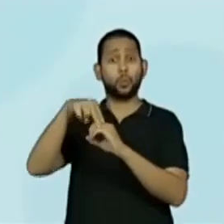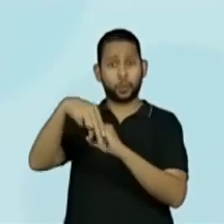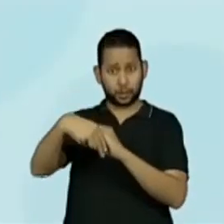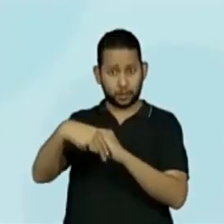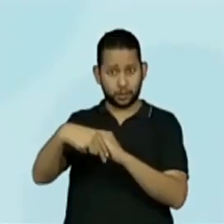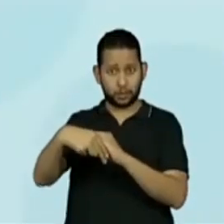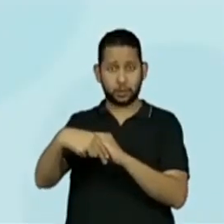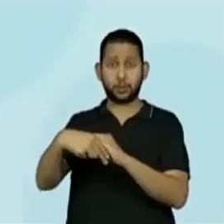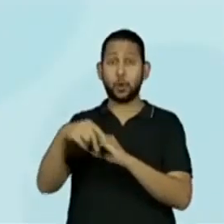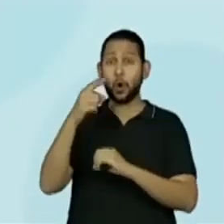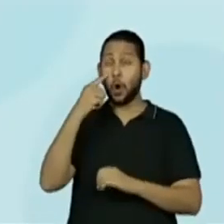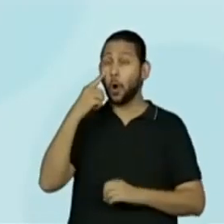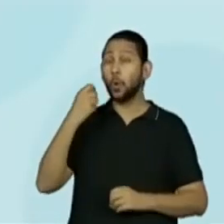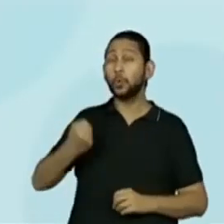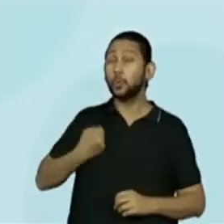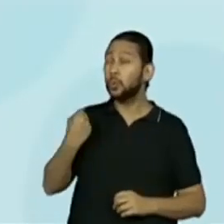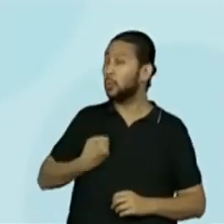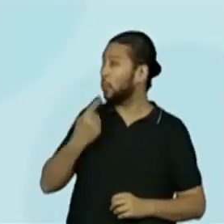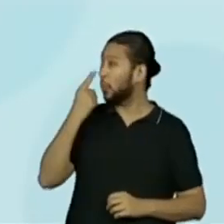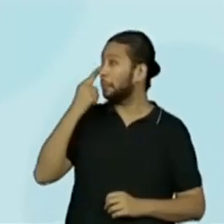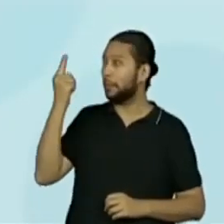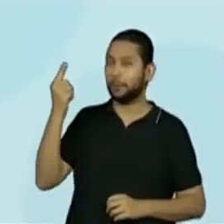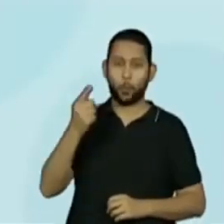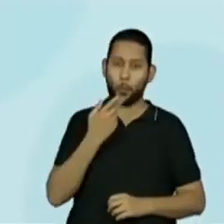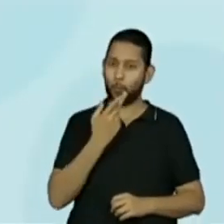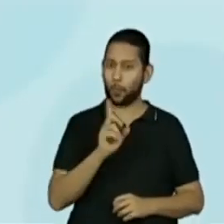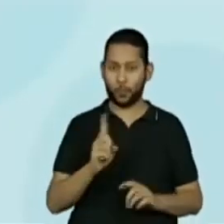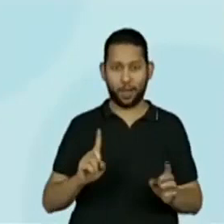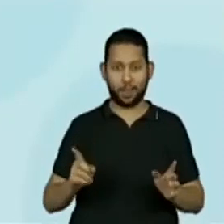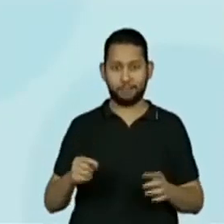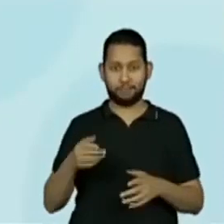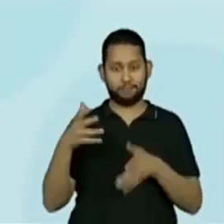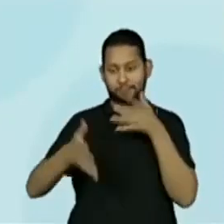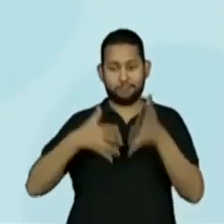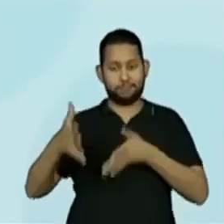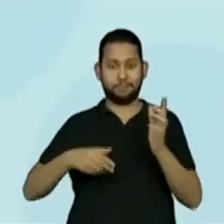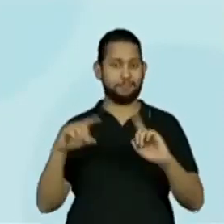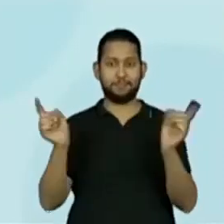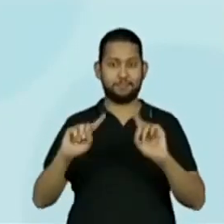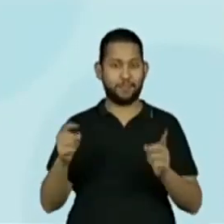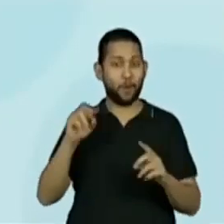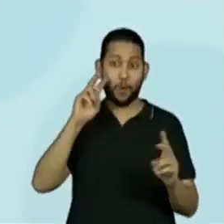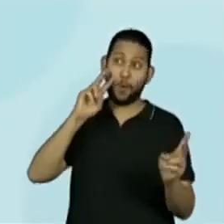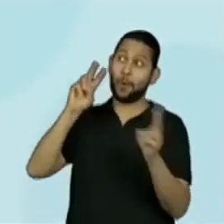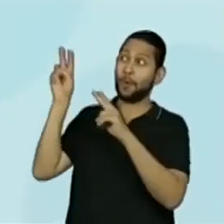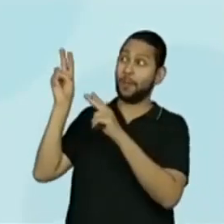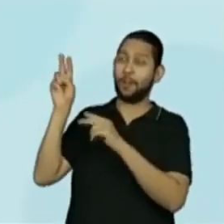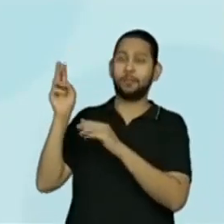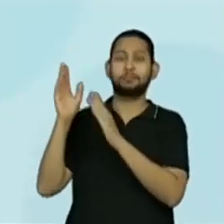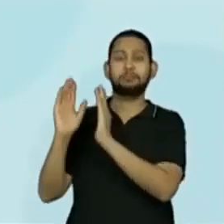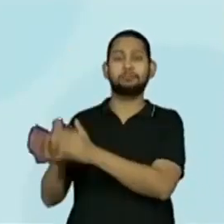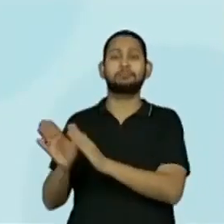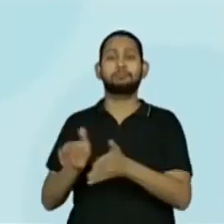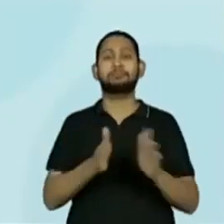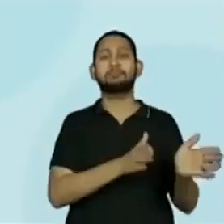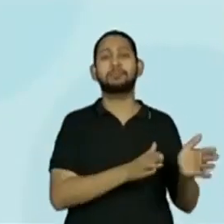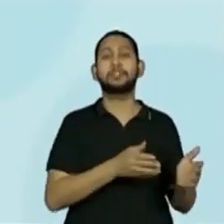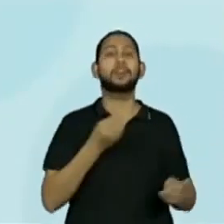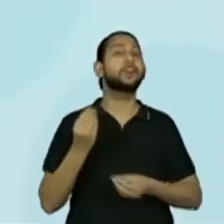de, olha esse número, eu não vou ler, porque eu quero justamente que você diga como é que eu